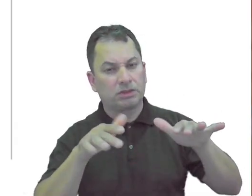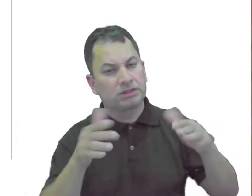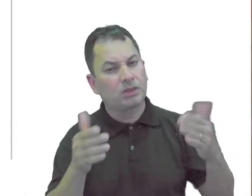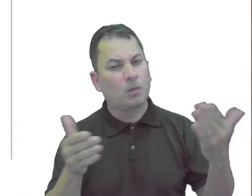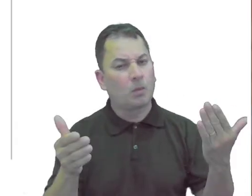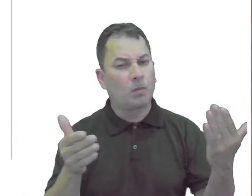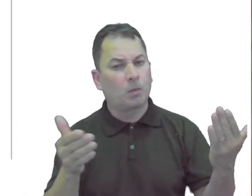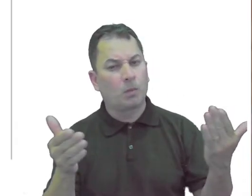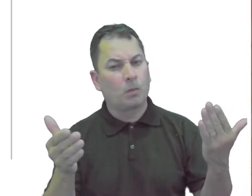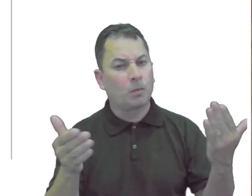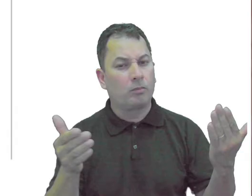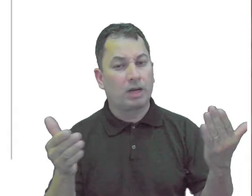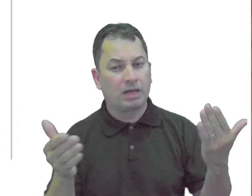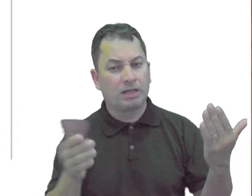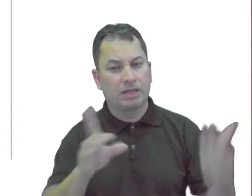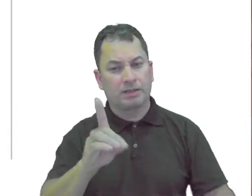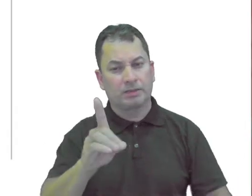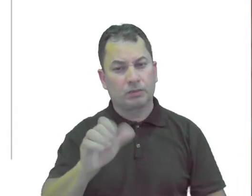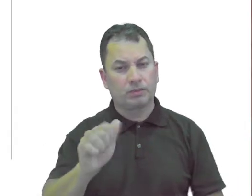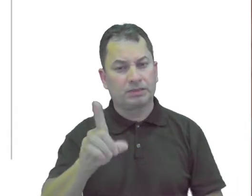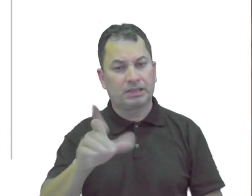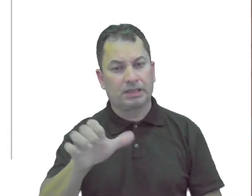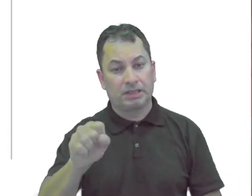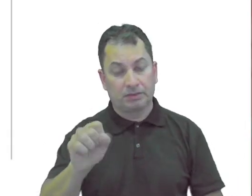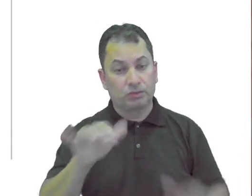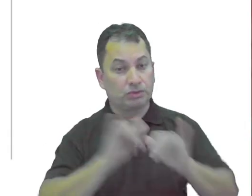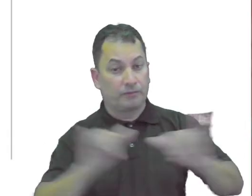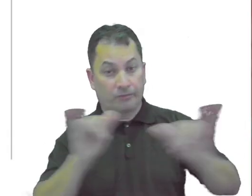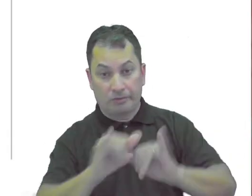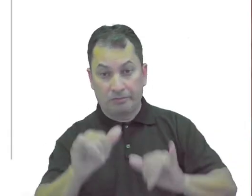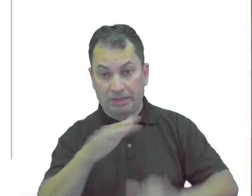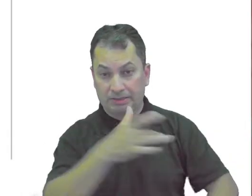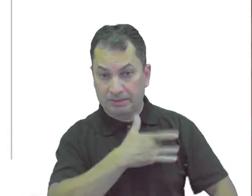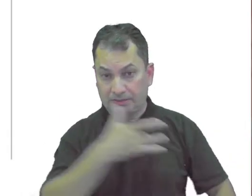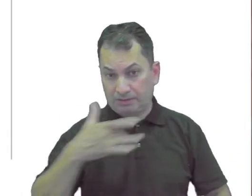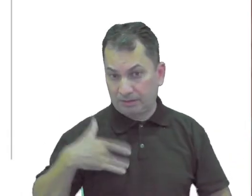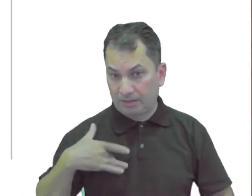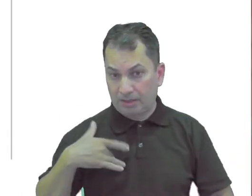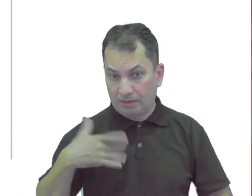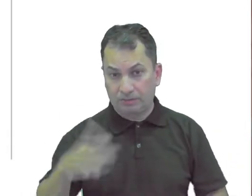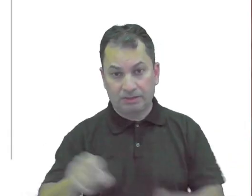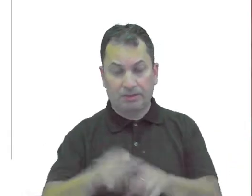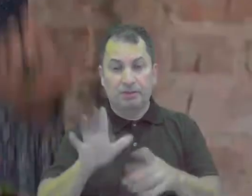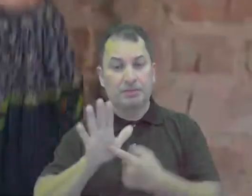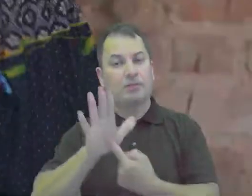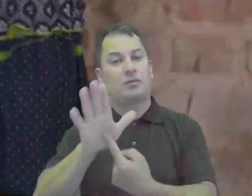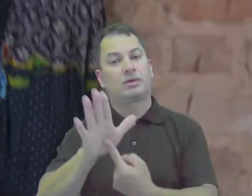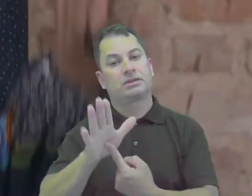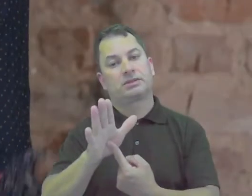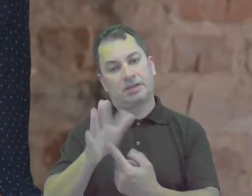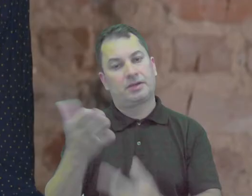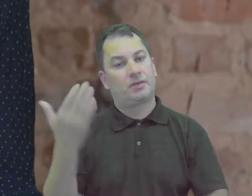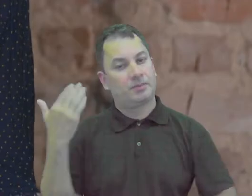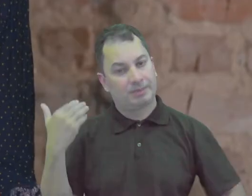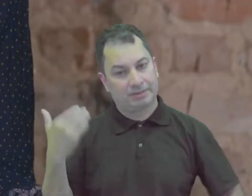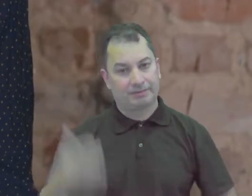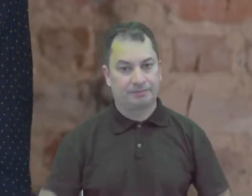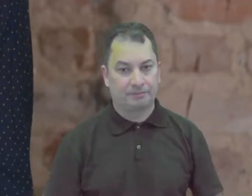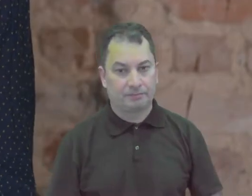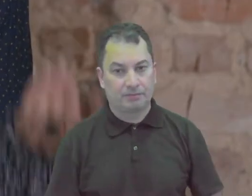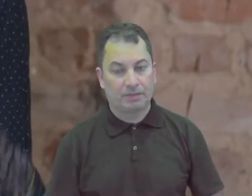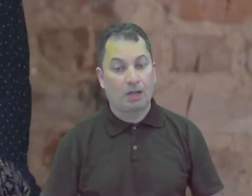do que os dados dos sistemas de informação em saúde mostraram para a gente posteriormente. A gente não consegue fazer